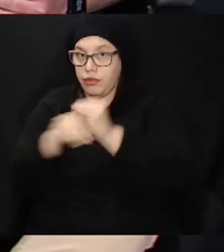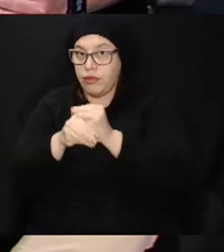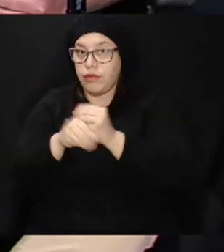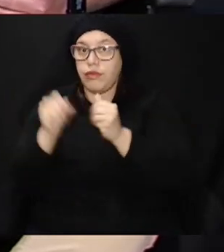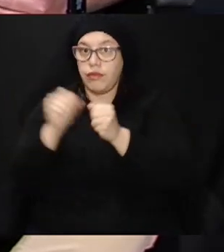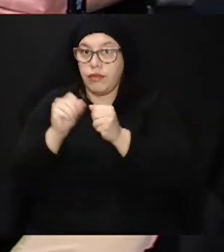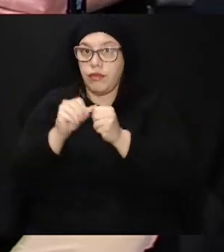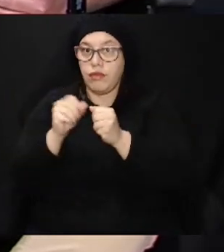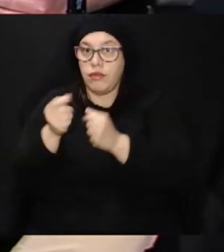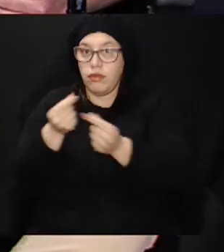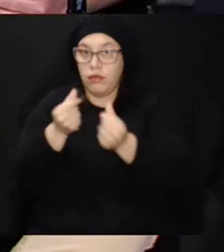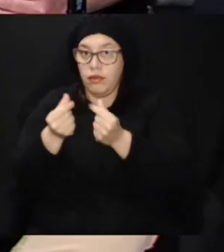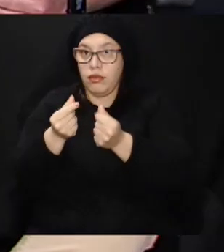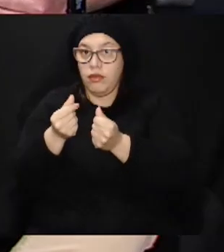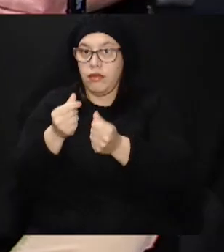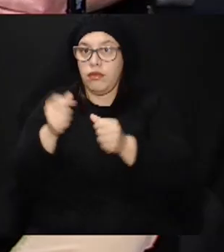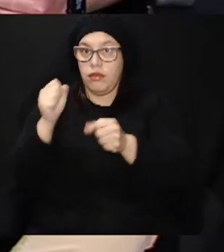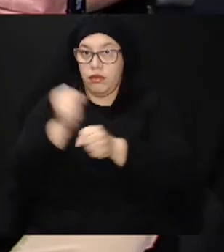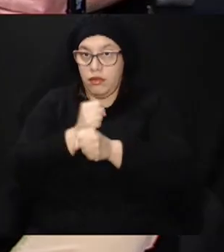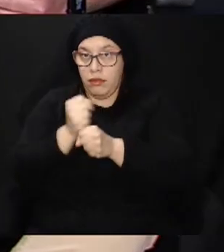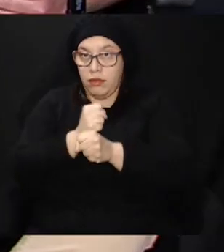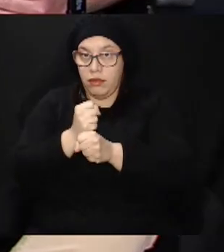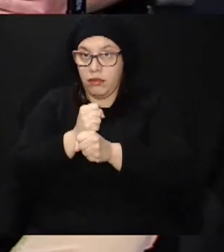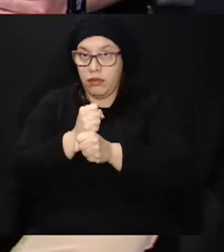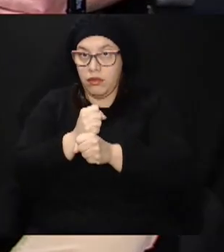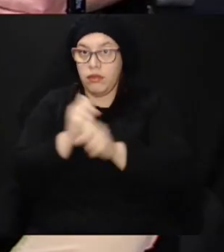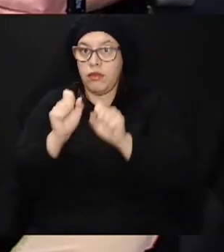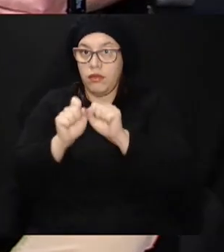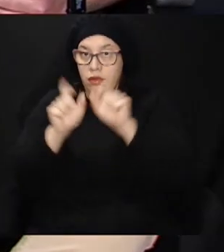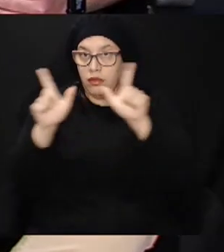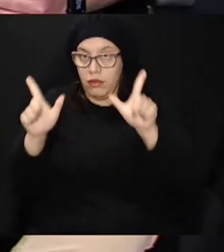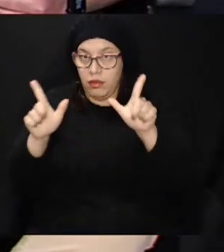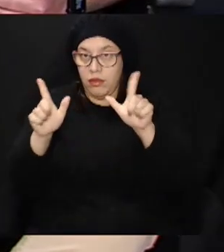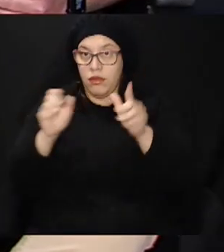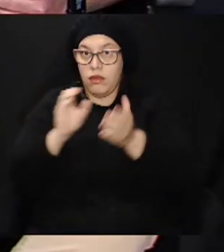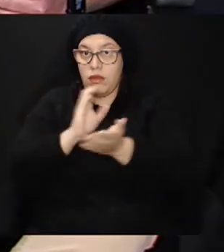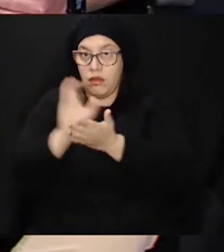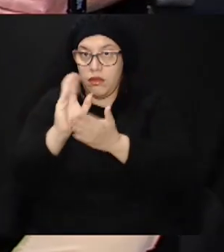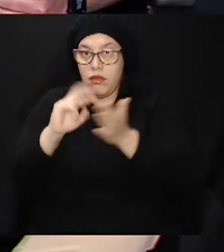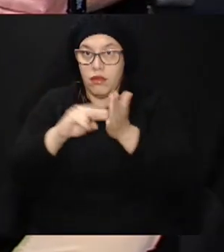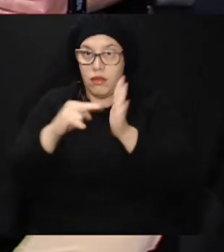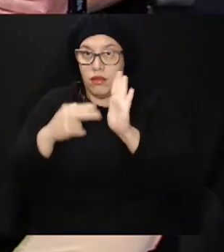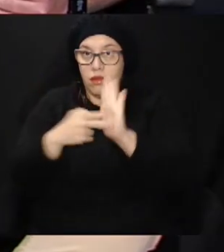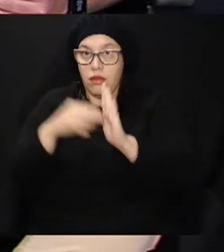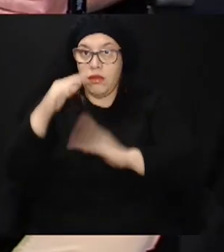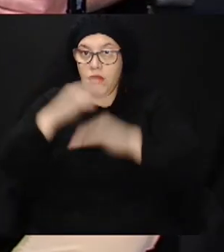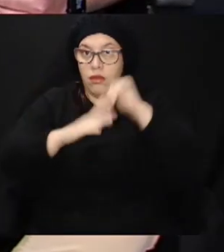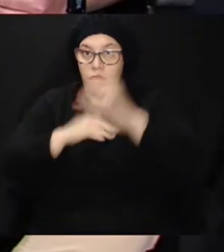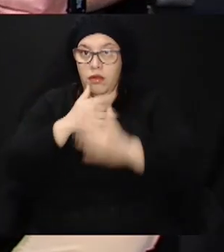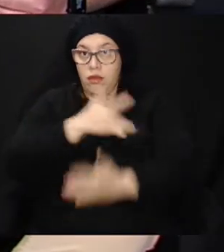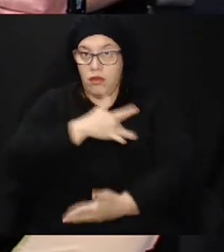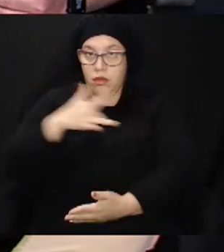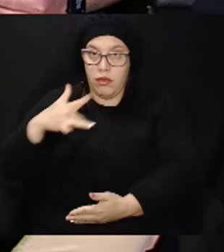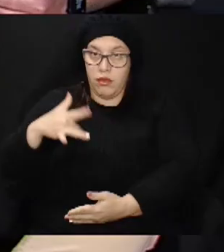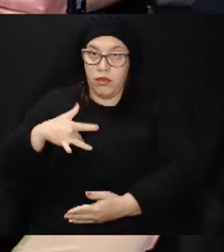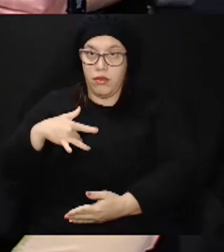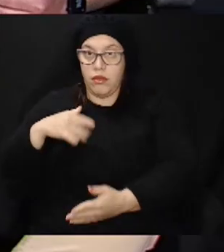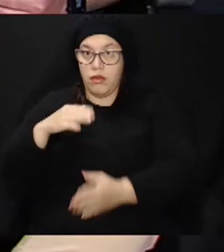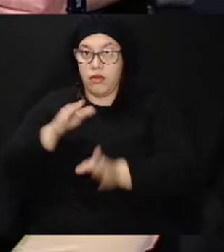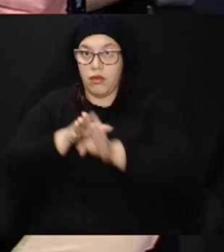orçamento da cidade deste ano, Entre os destaques está o investimento significativo na área da saúde. O senhor destinou o valor